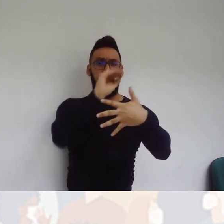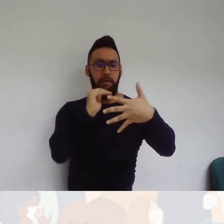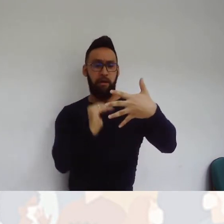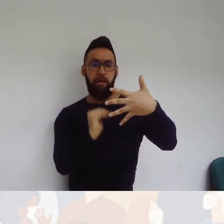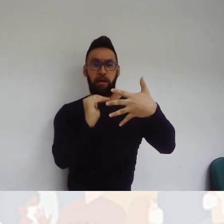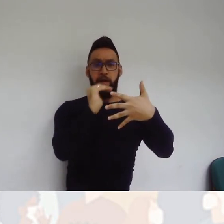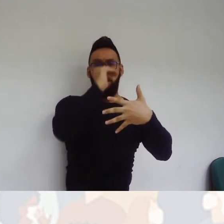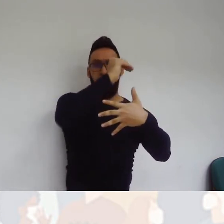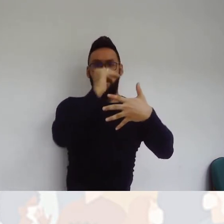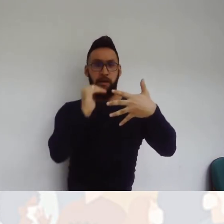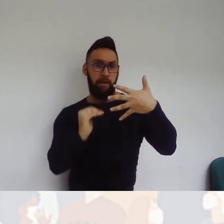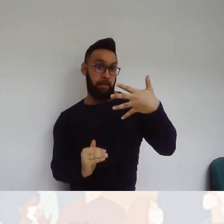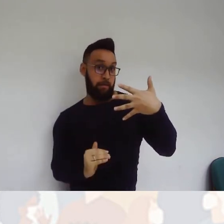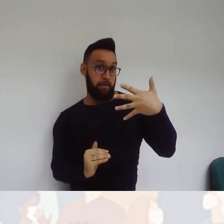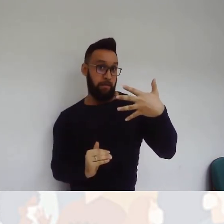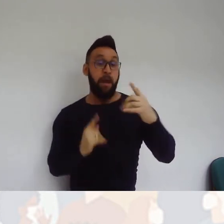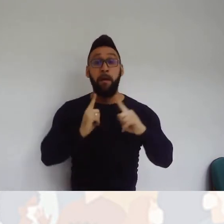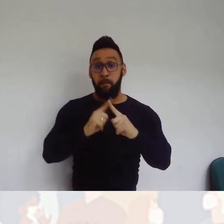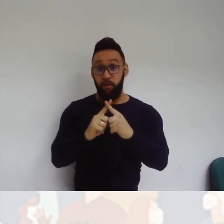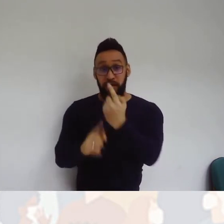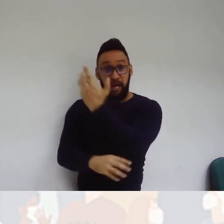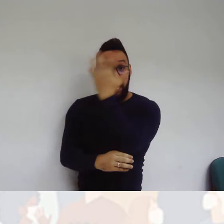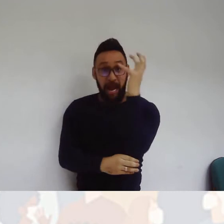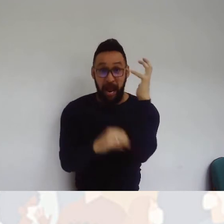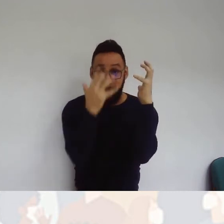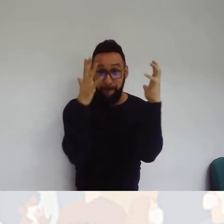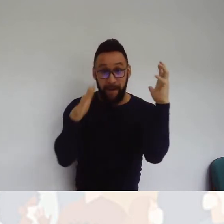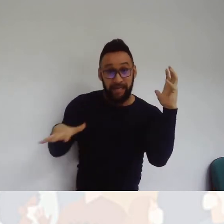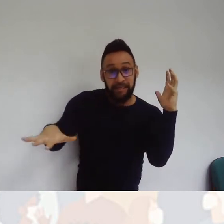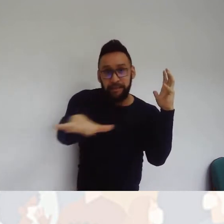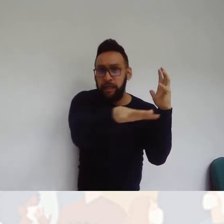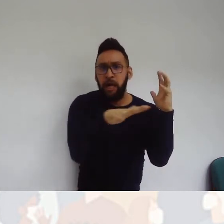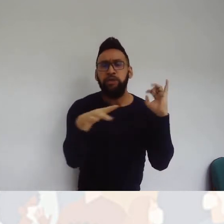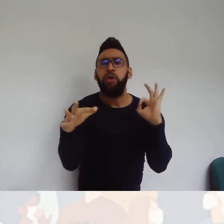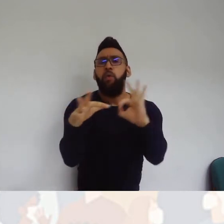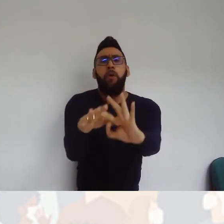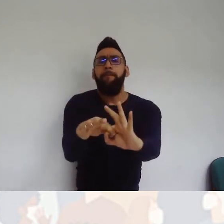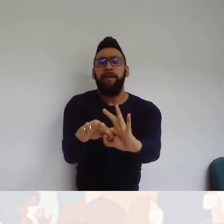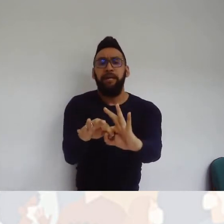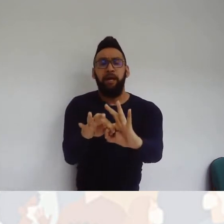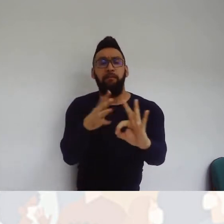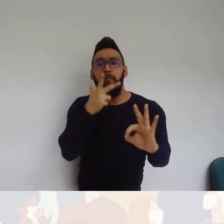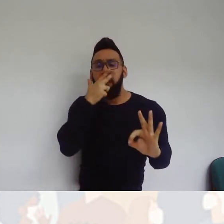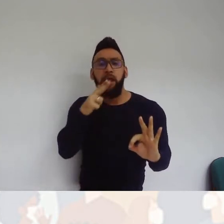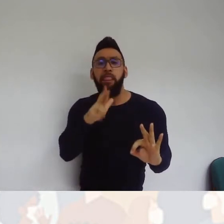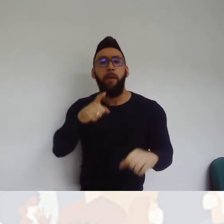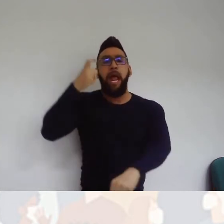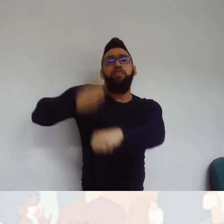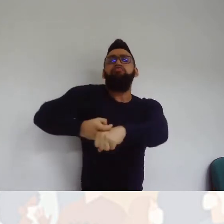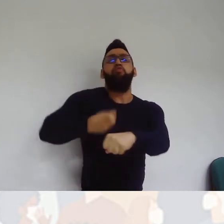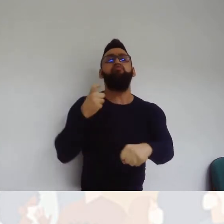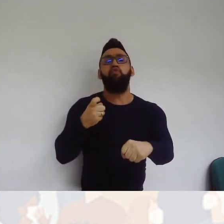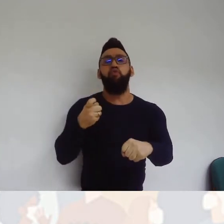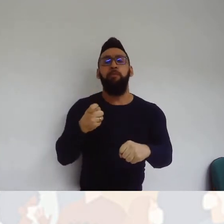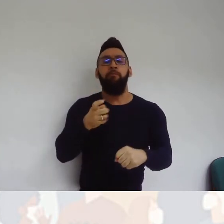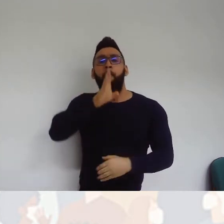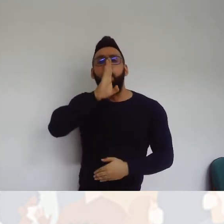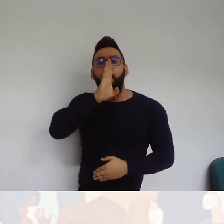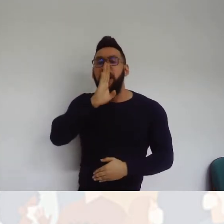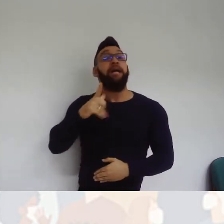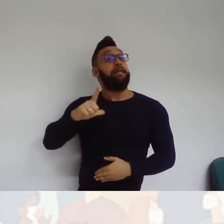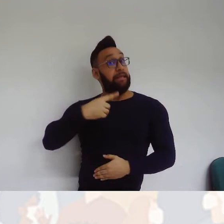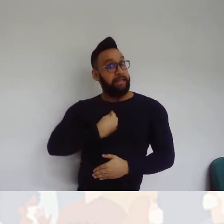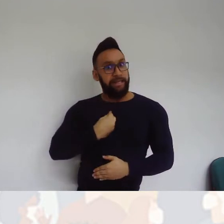ver com escalas, tem a ver com esse aspecto plástico, né? Da plasticidade, tem a ver com esse aspecto